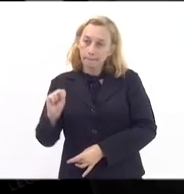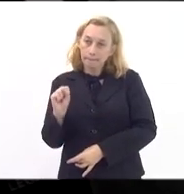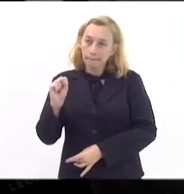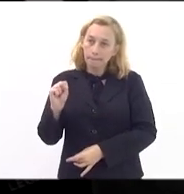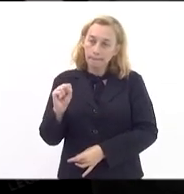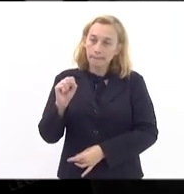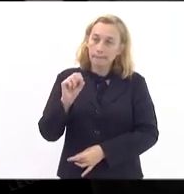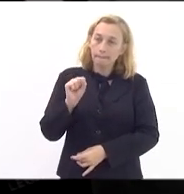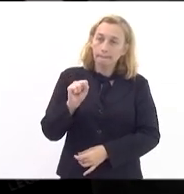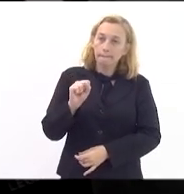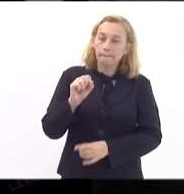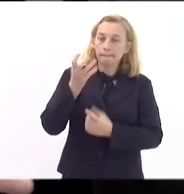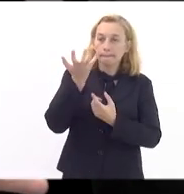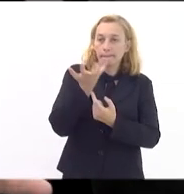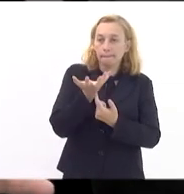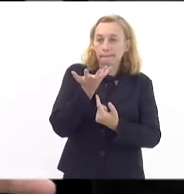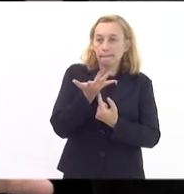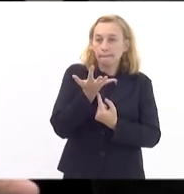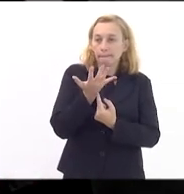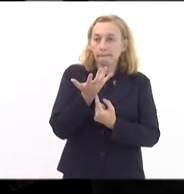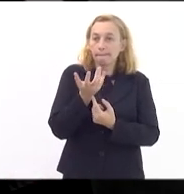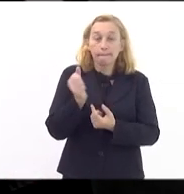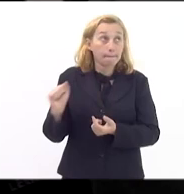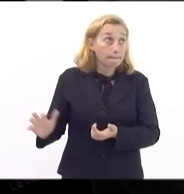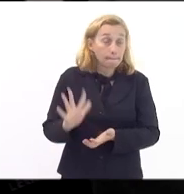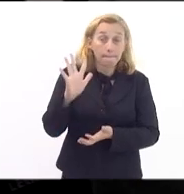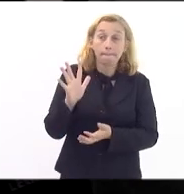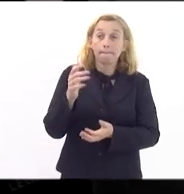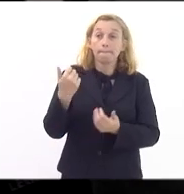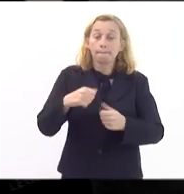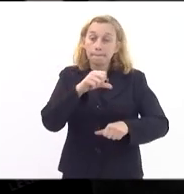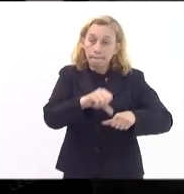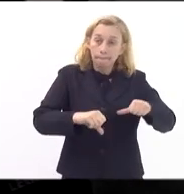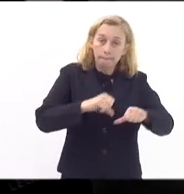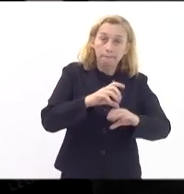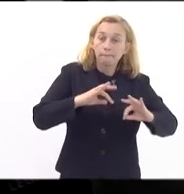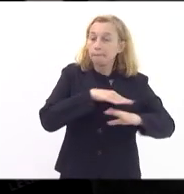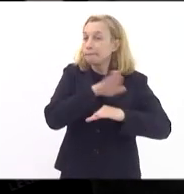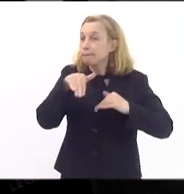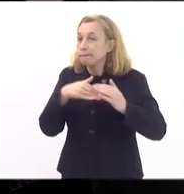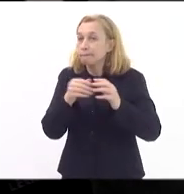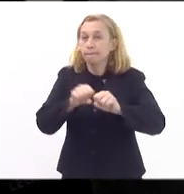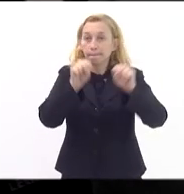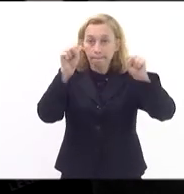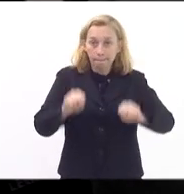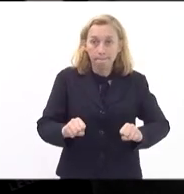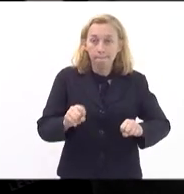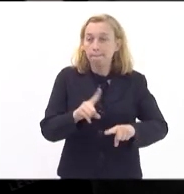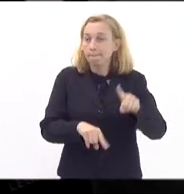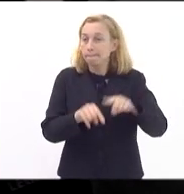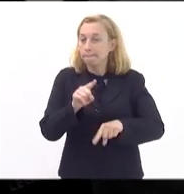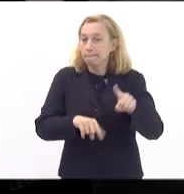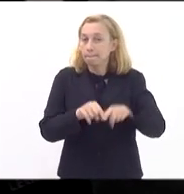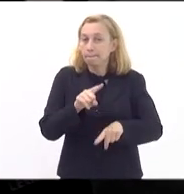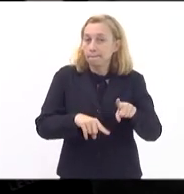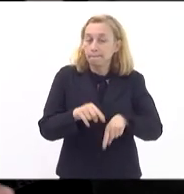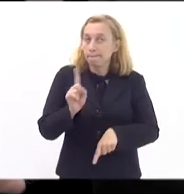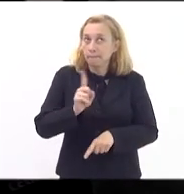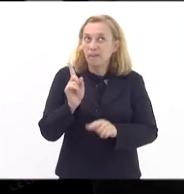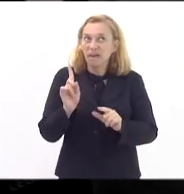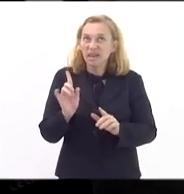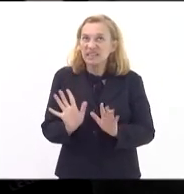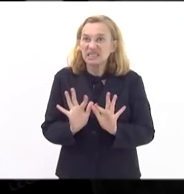sistema caríssimo para gente instalar teria que trocar toda o sistema de sinalização toda a questão dos equipamentos Então não é